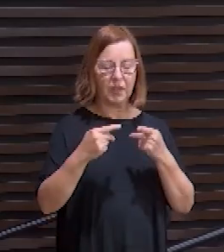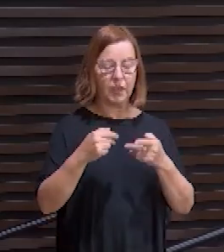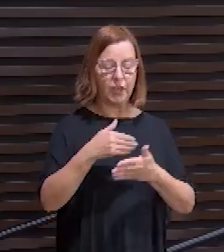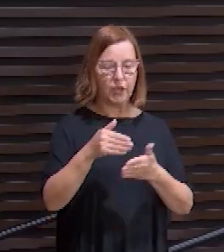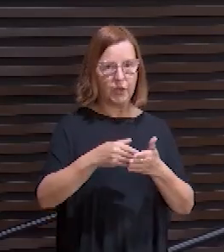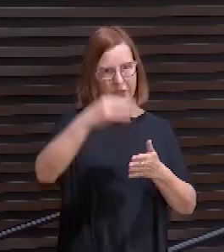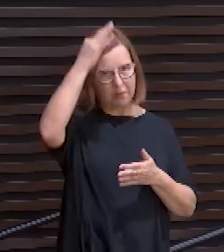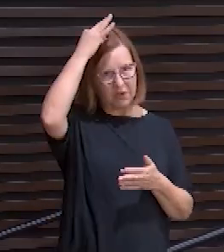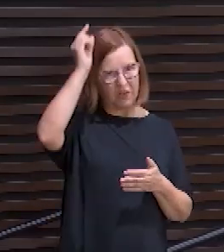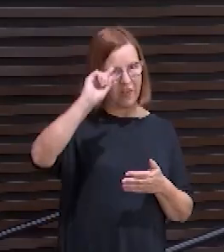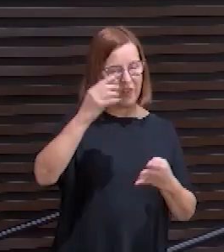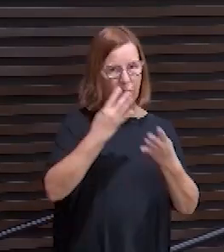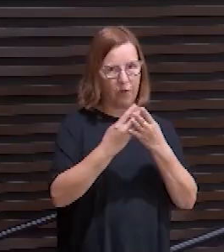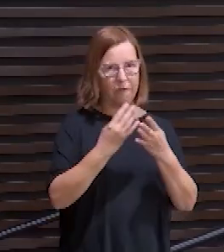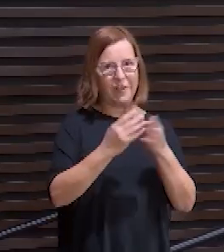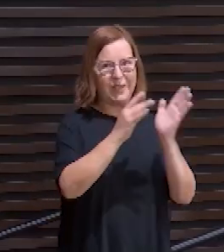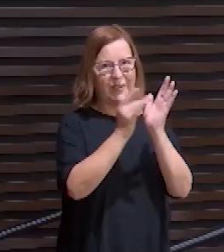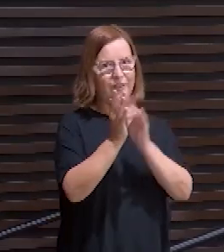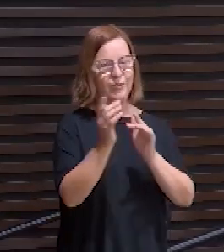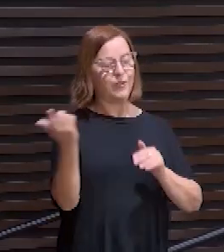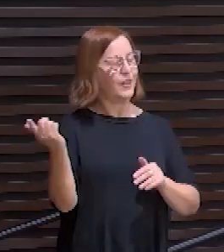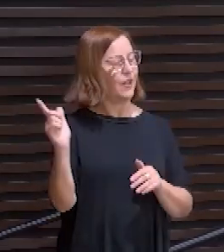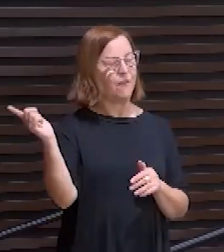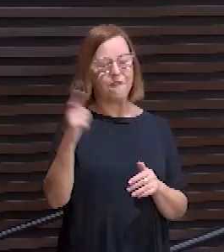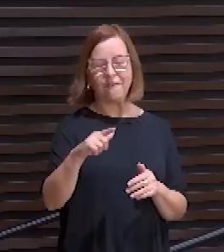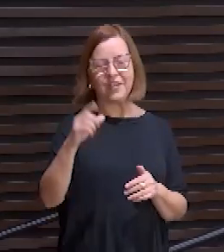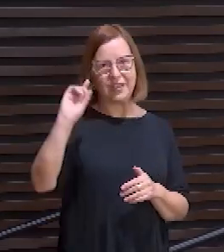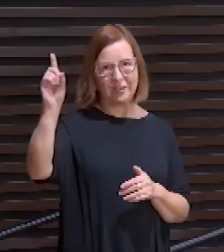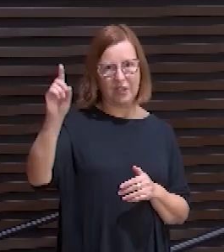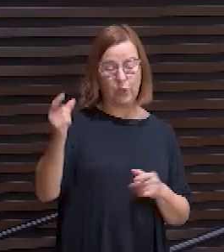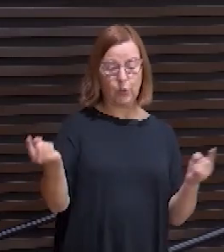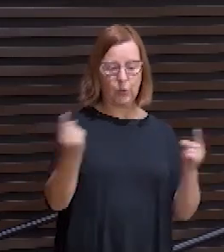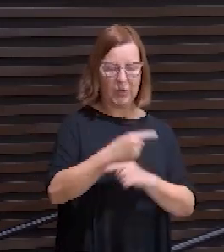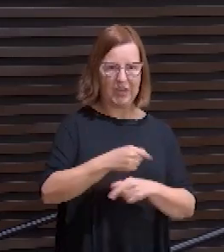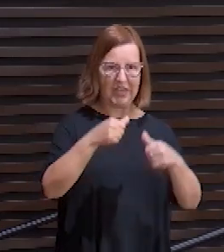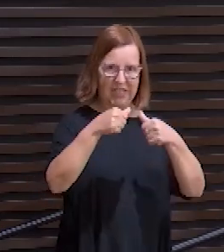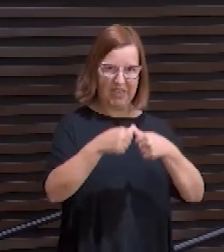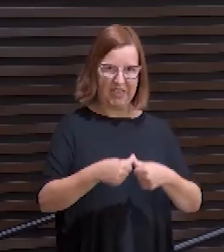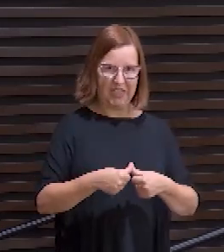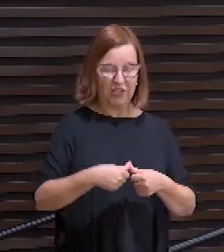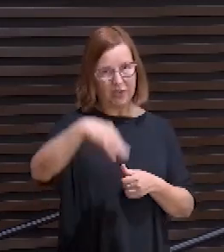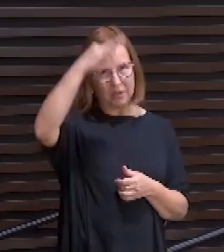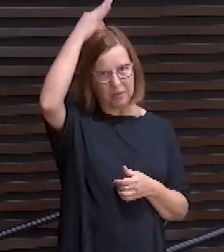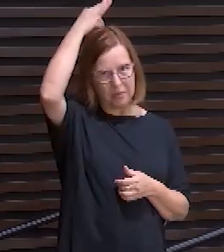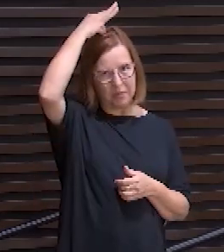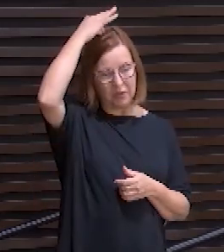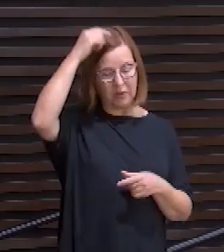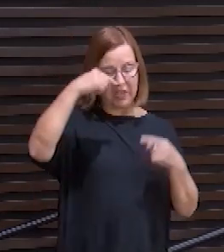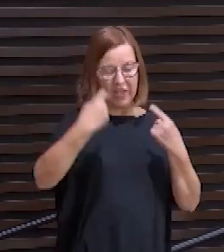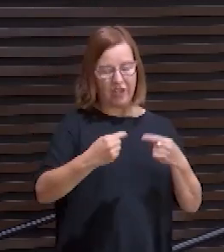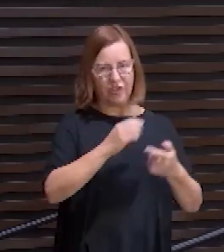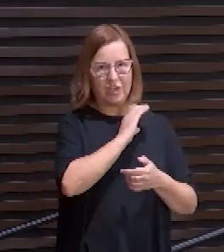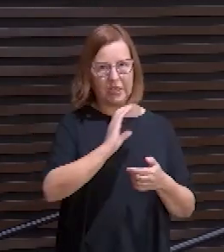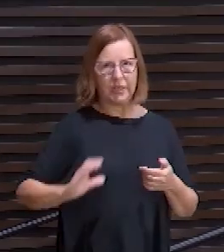não procede de Deus. Pelo contrário, este é o espírito do anticristo,